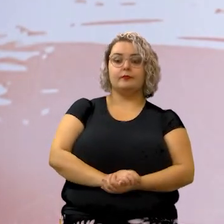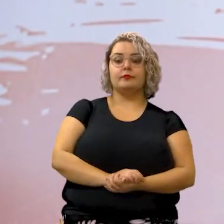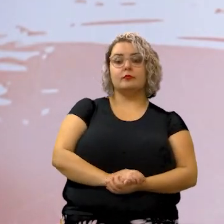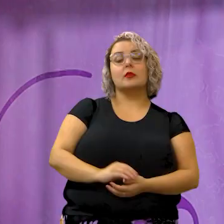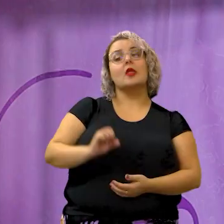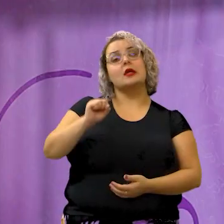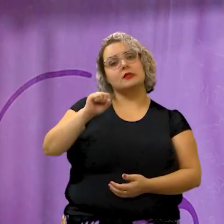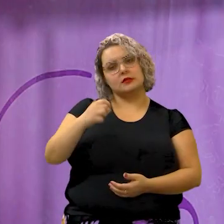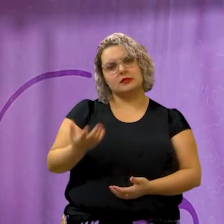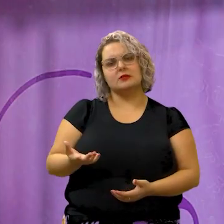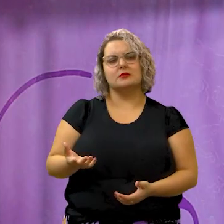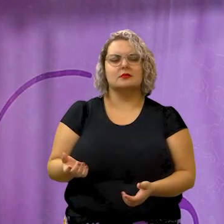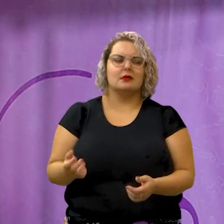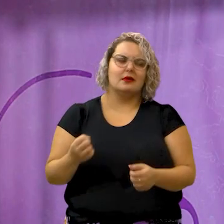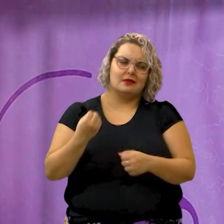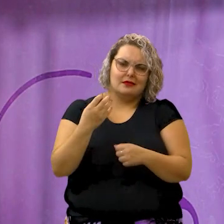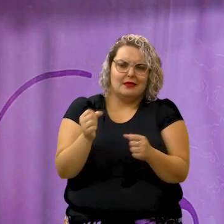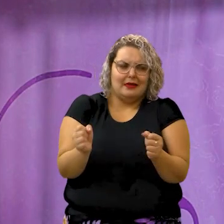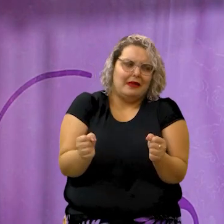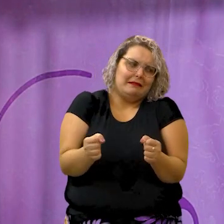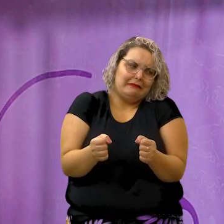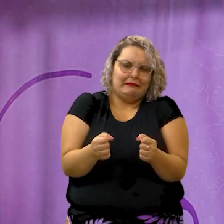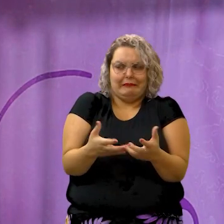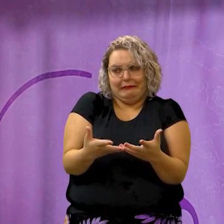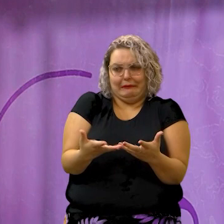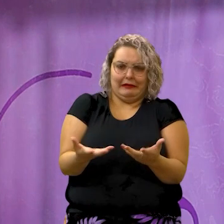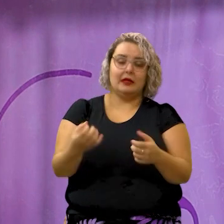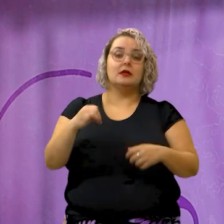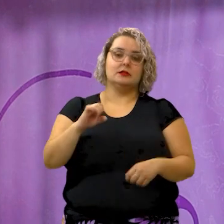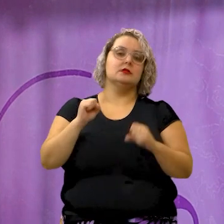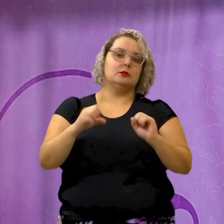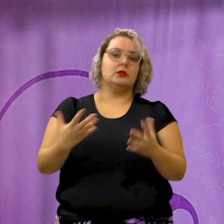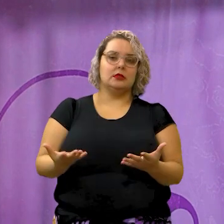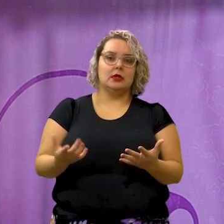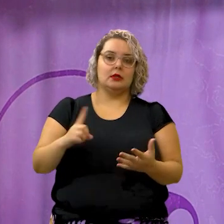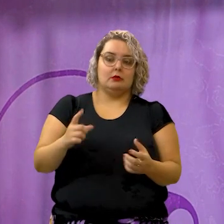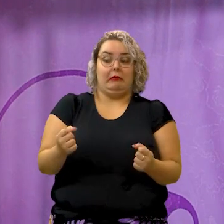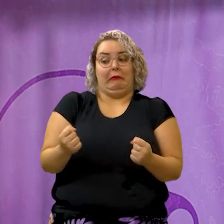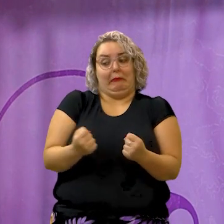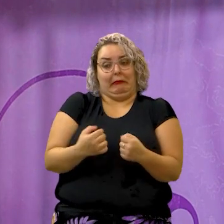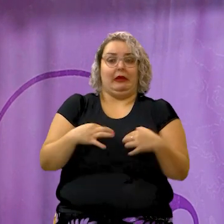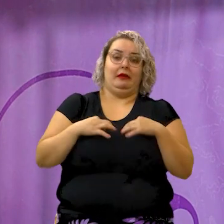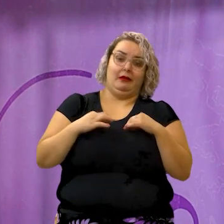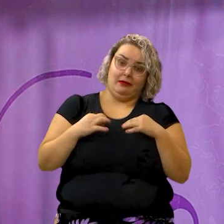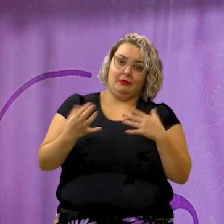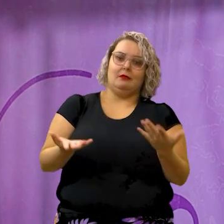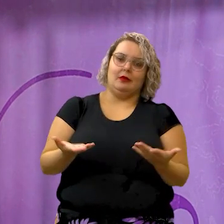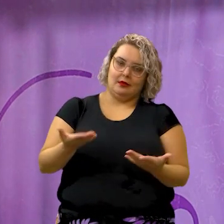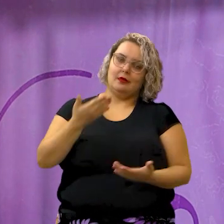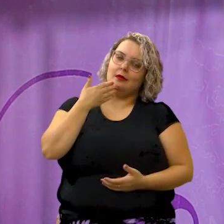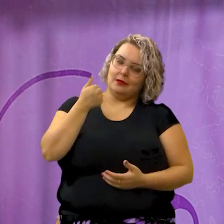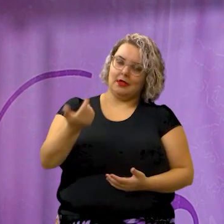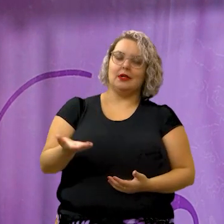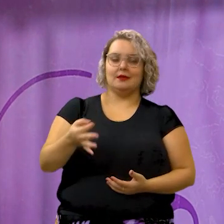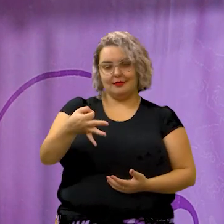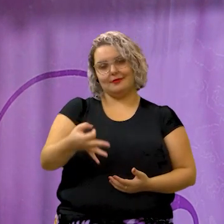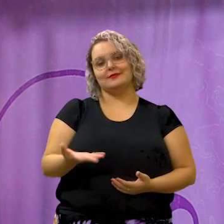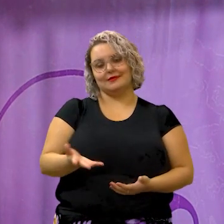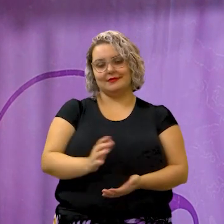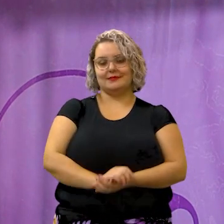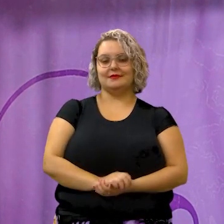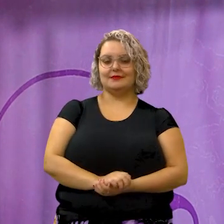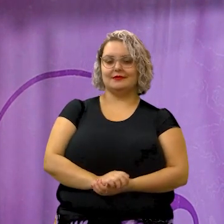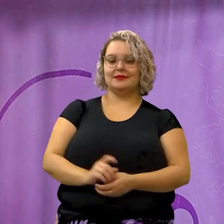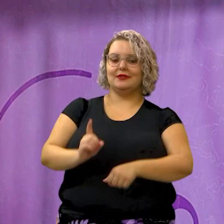né? A gente já viaja tão apertadinho, né? Que se você puder não se apertar com a sua roupa, eu acho que é